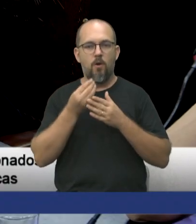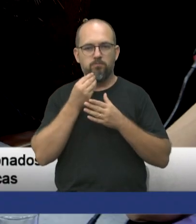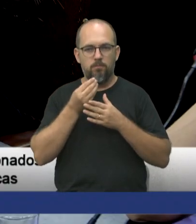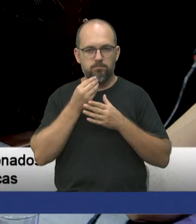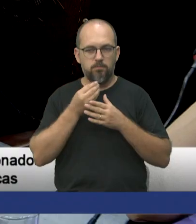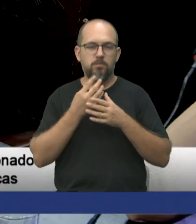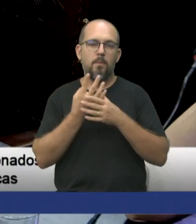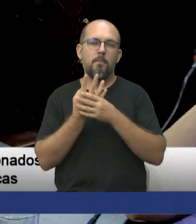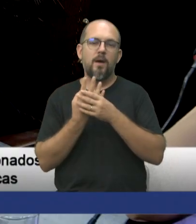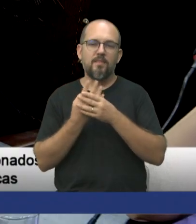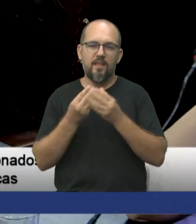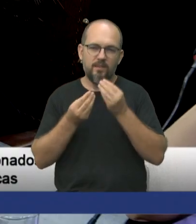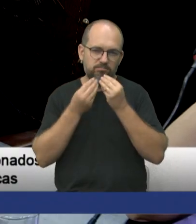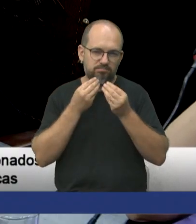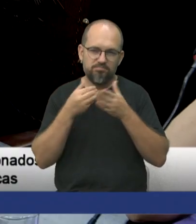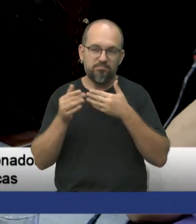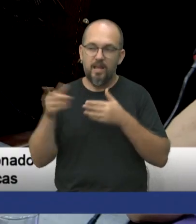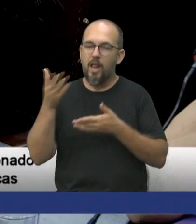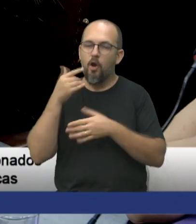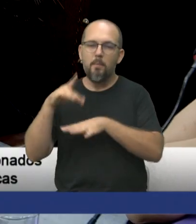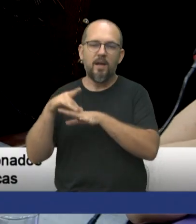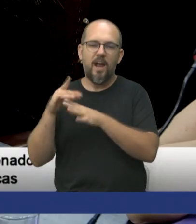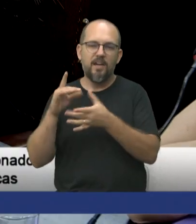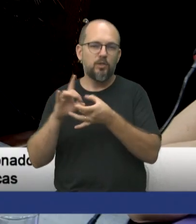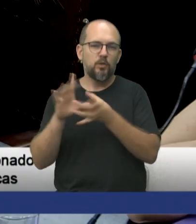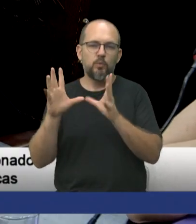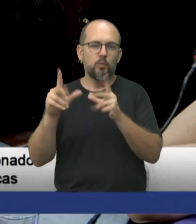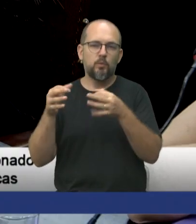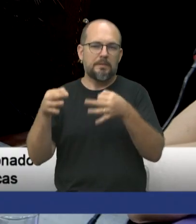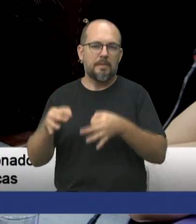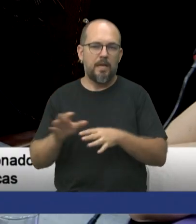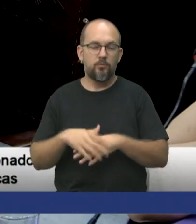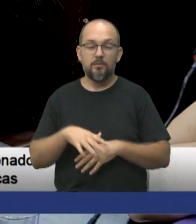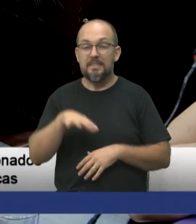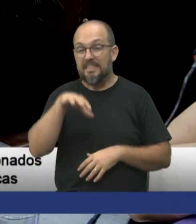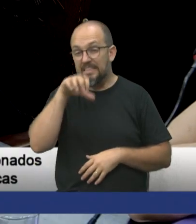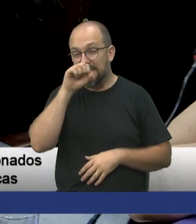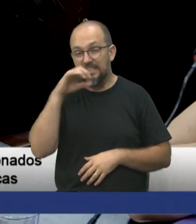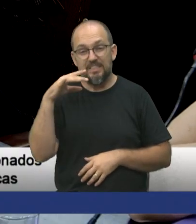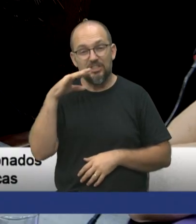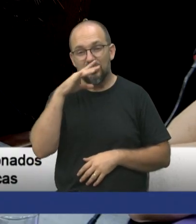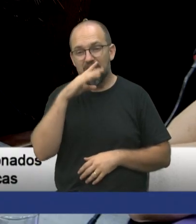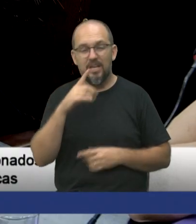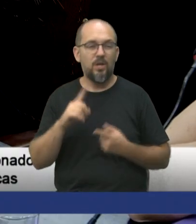tudo certo. Mas é difícil. O cheiro da comida